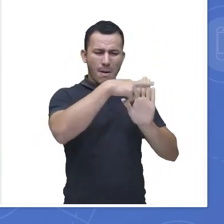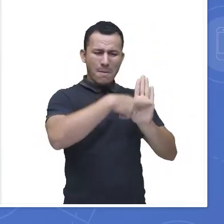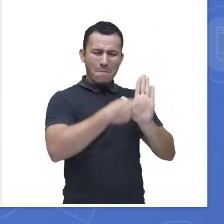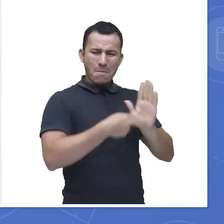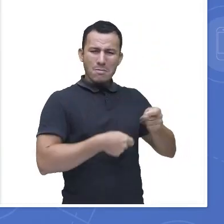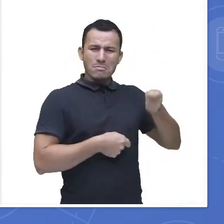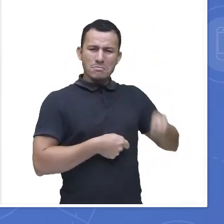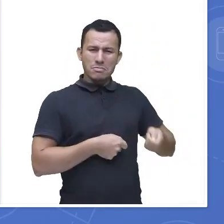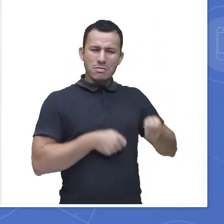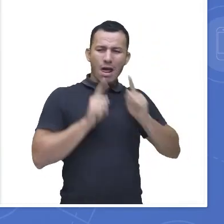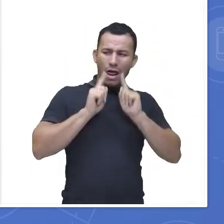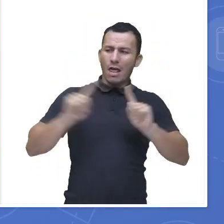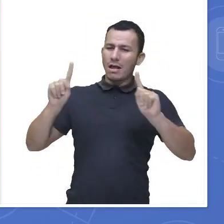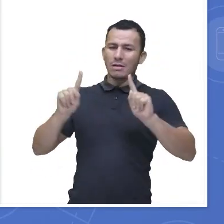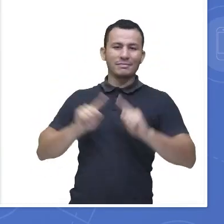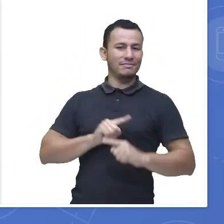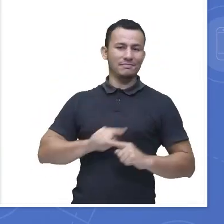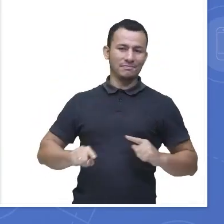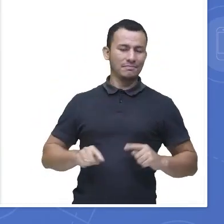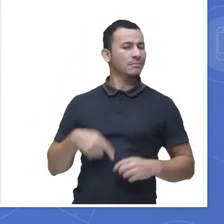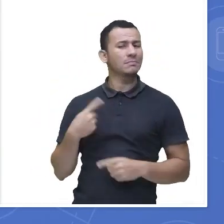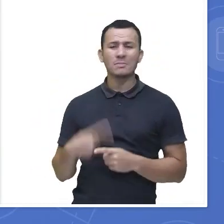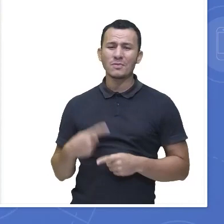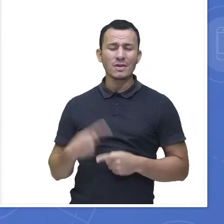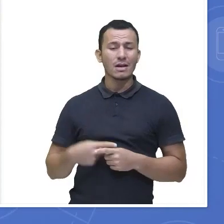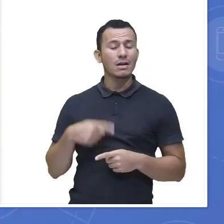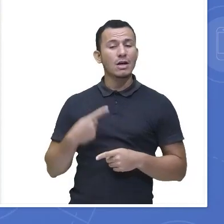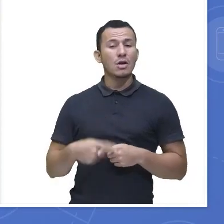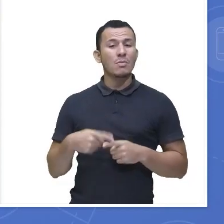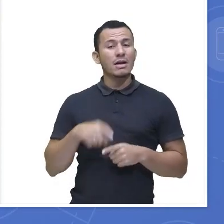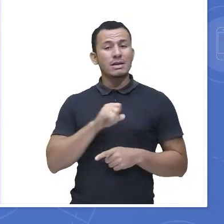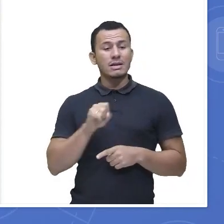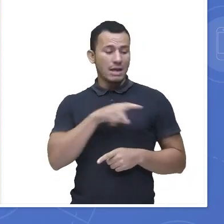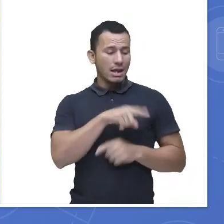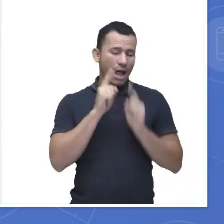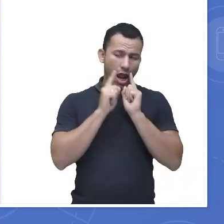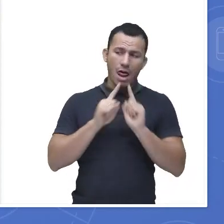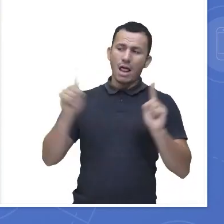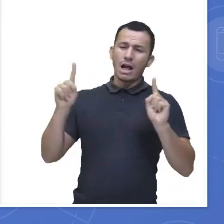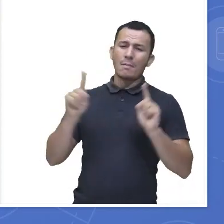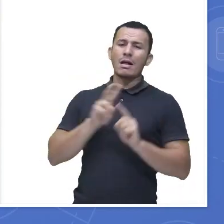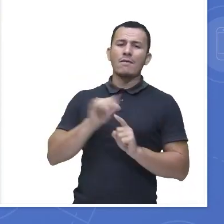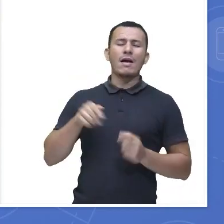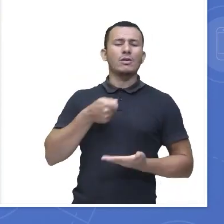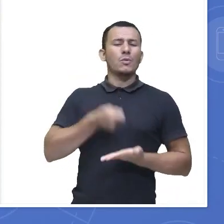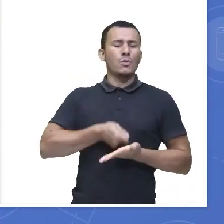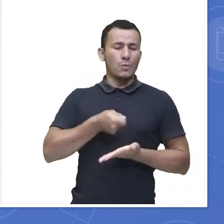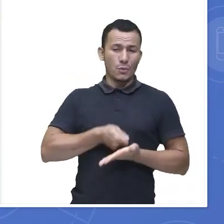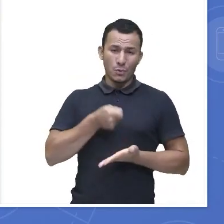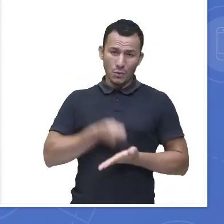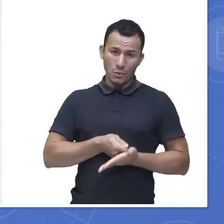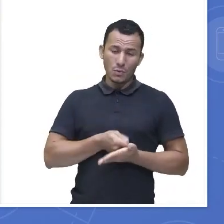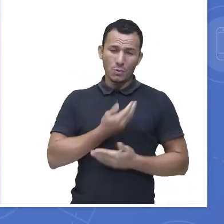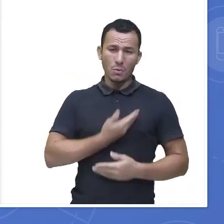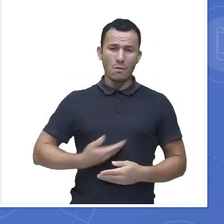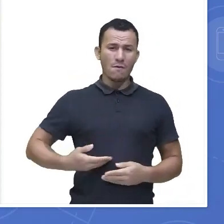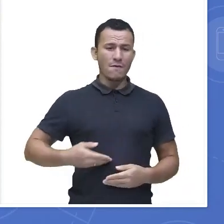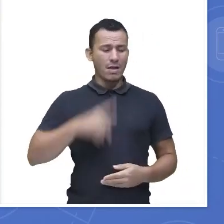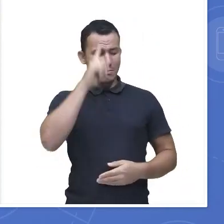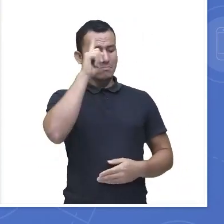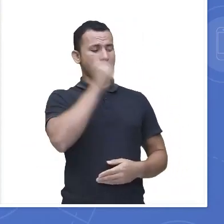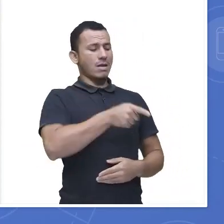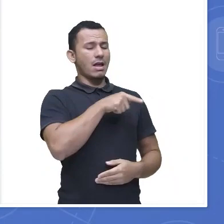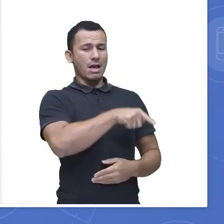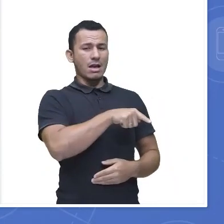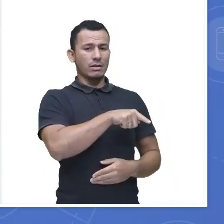não pode se queixar. E por que não pode se queixar? Porque senão ele vai sofrer a retaliação do governo, ele vai ser punido, ele